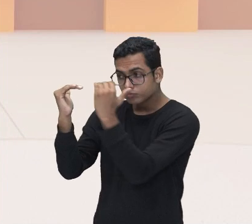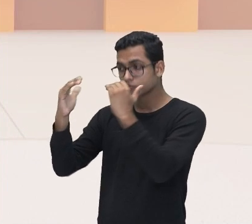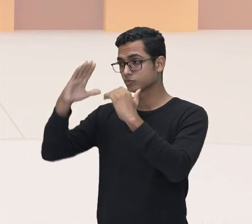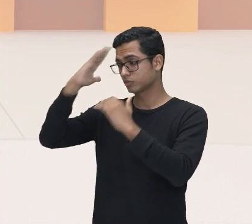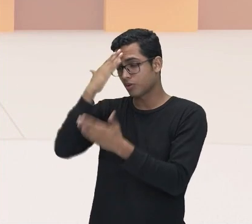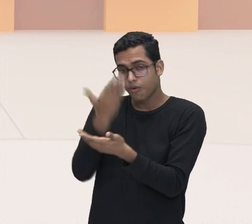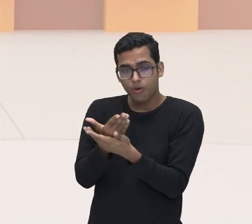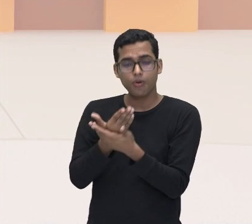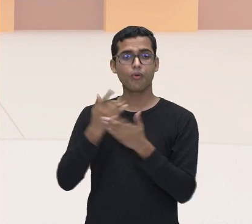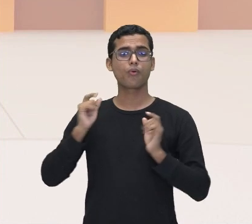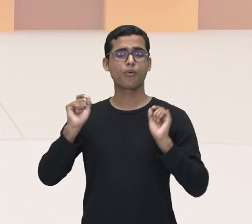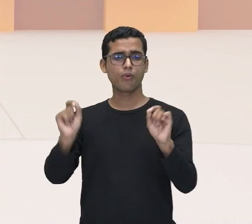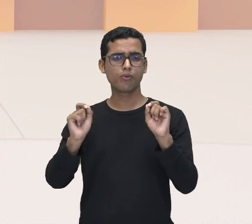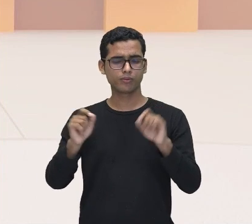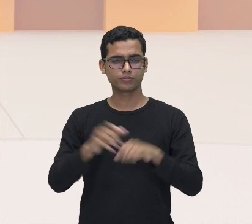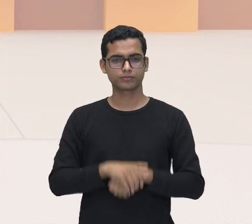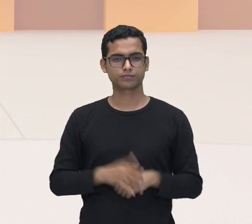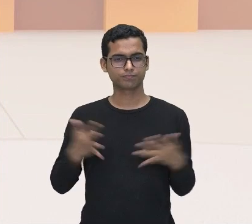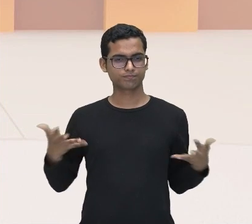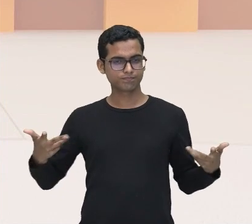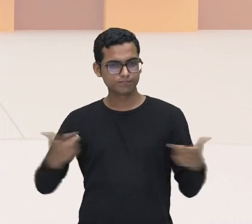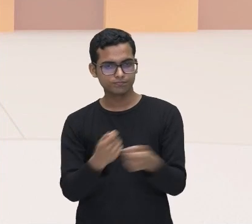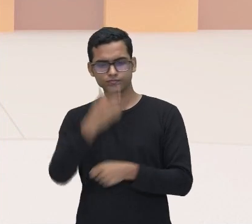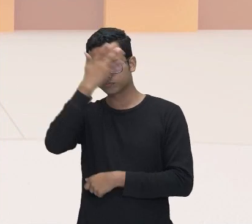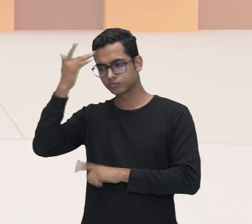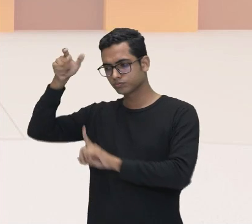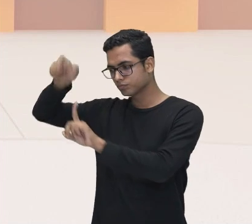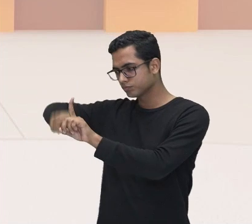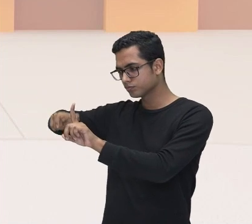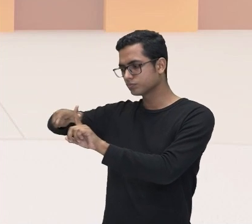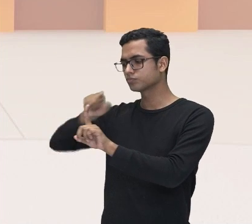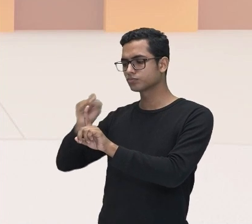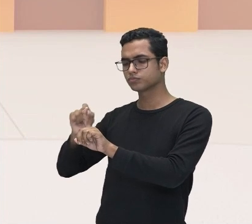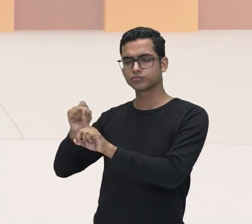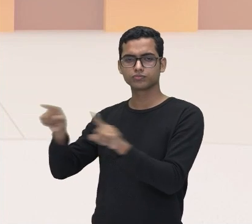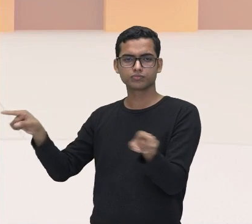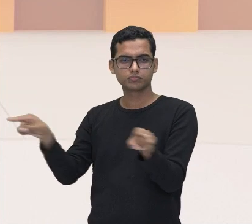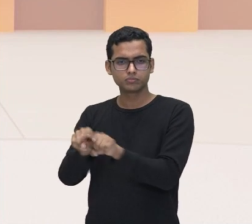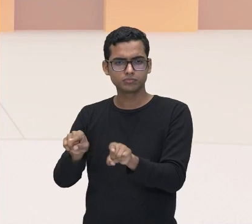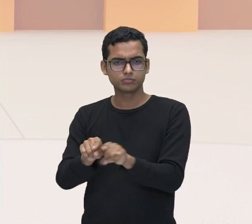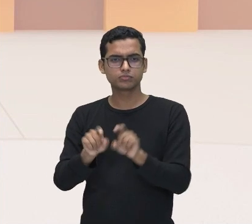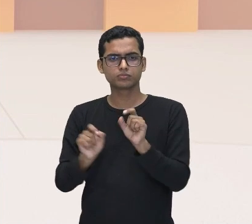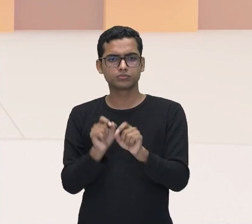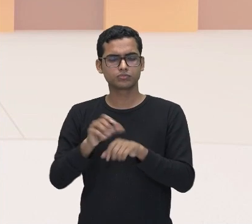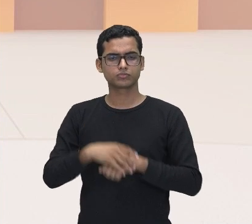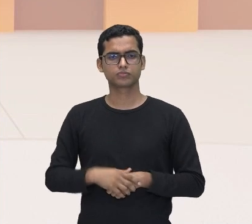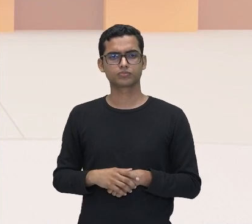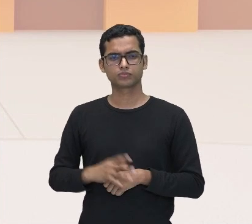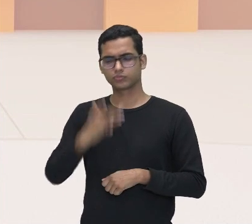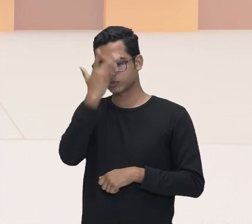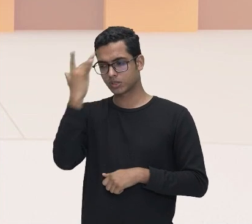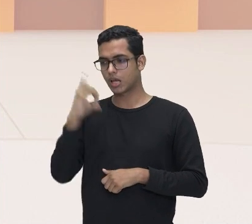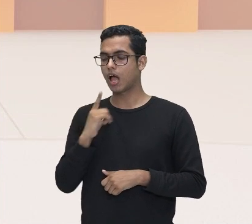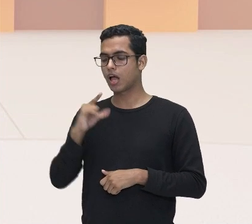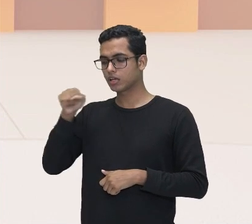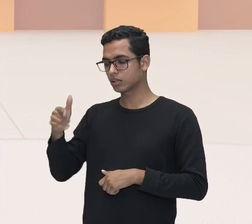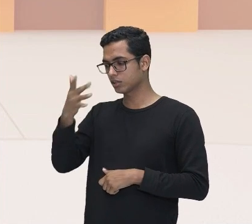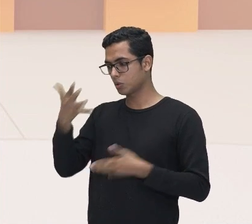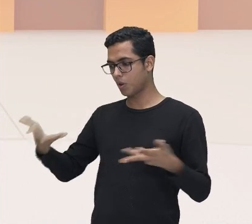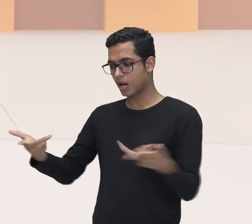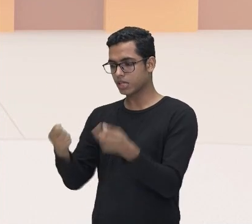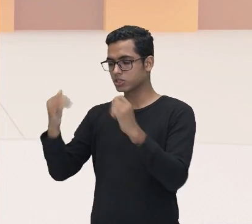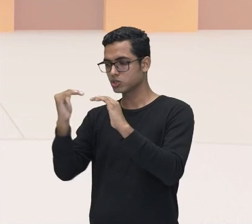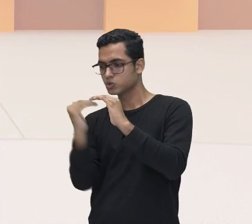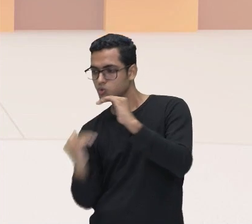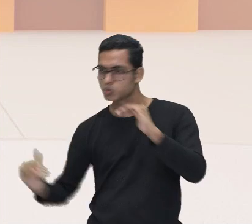qualidades excepcionais em determinado indivíduo, algo que o torna superior aos outros e